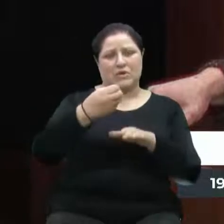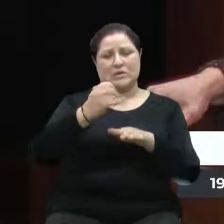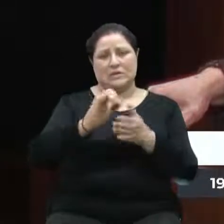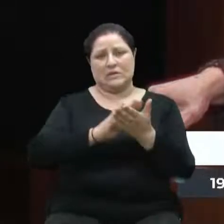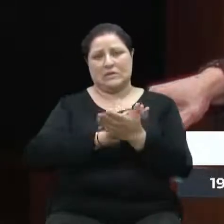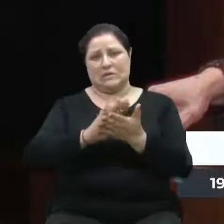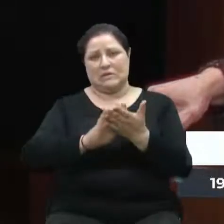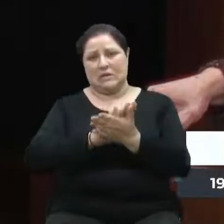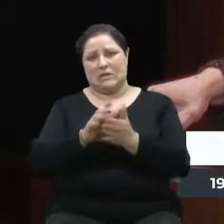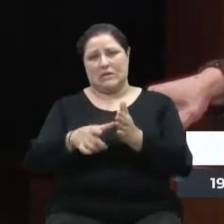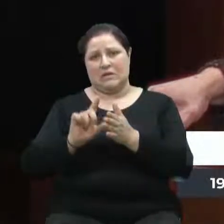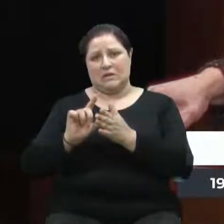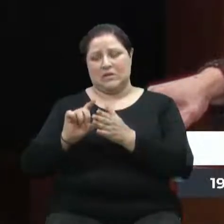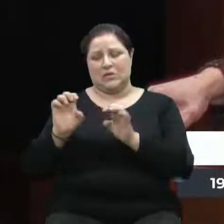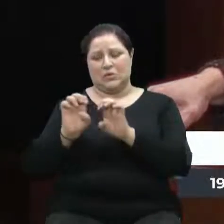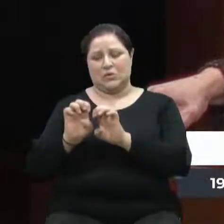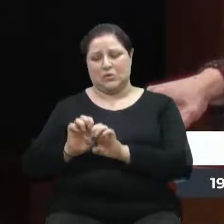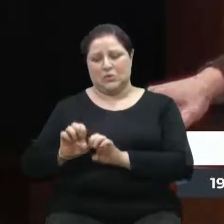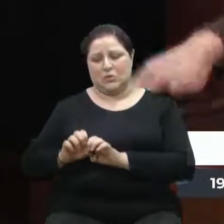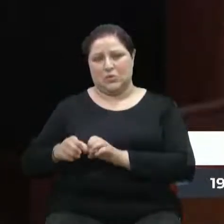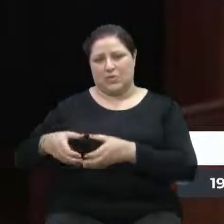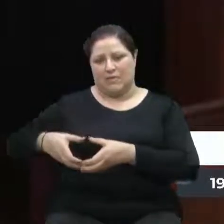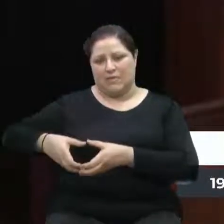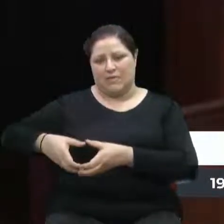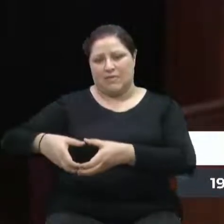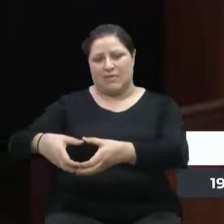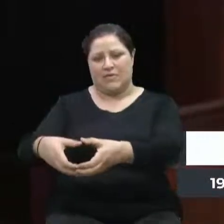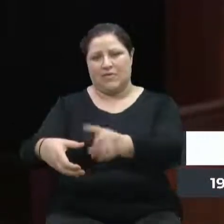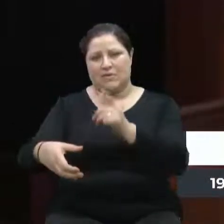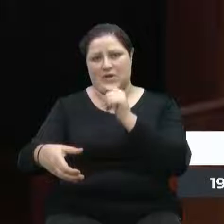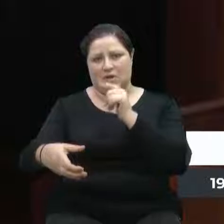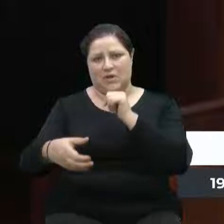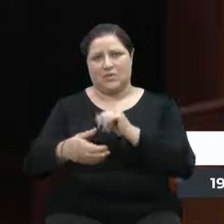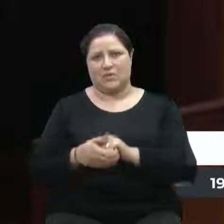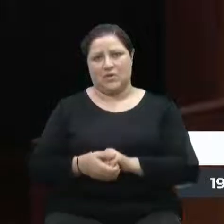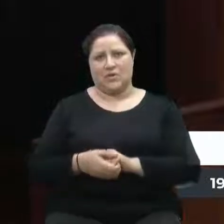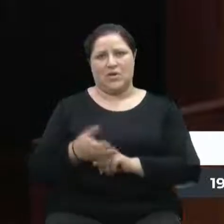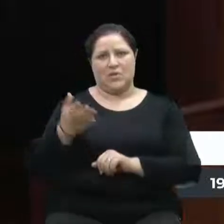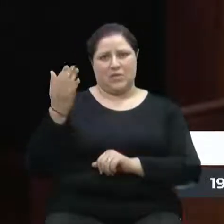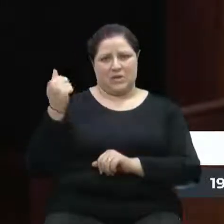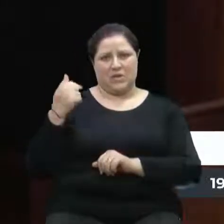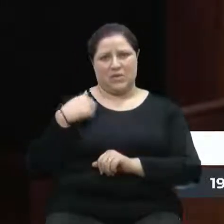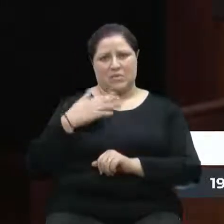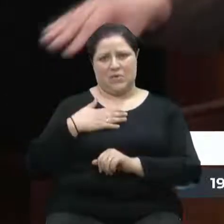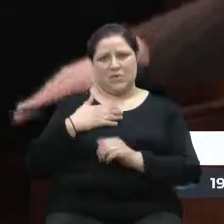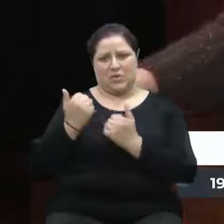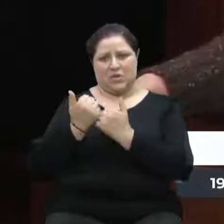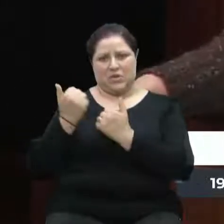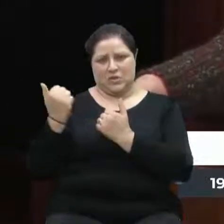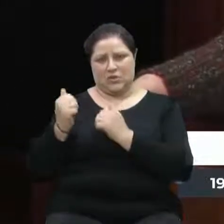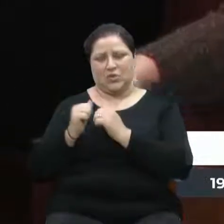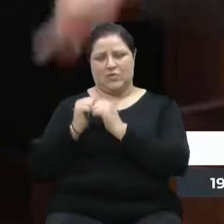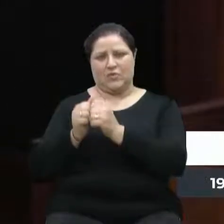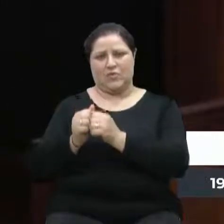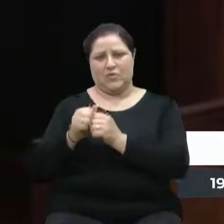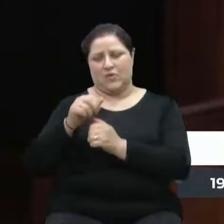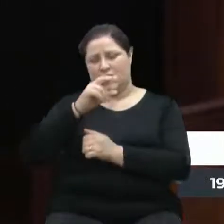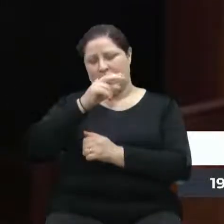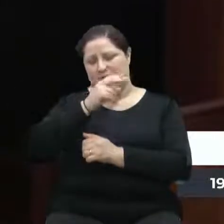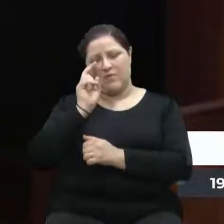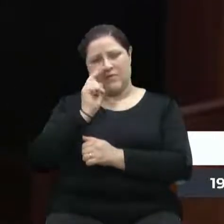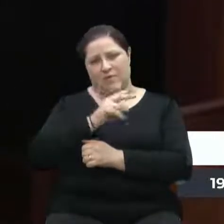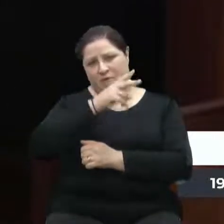a infraestrutura. Que é o que nós fomos ver outro dia, eu e meu assessor aqui na prefeitura, se nesse